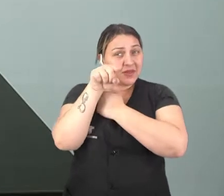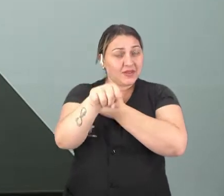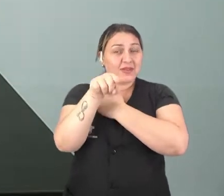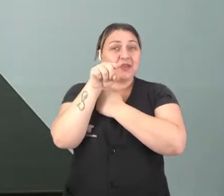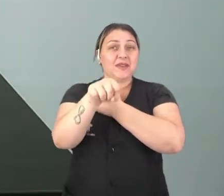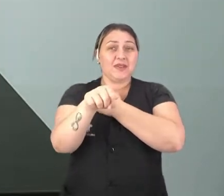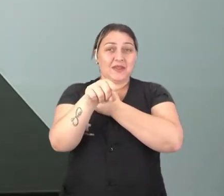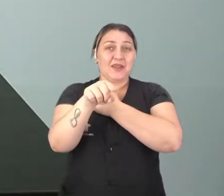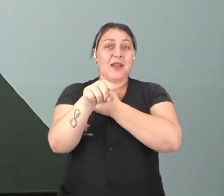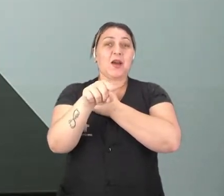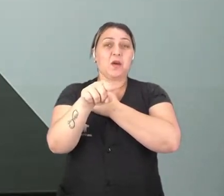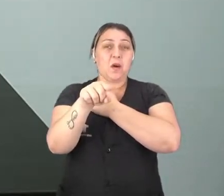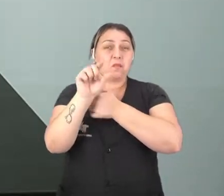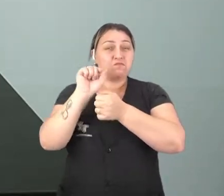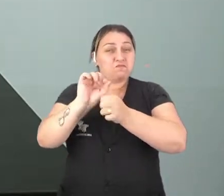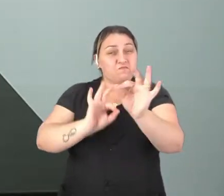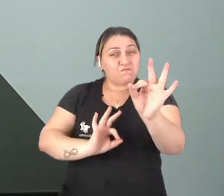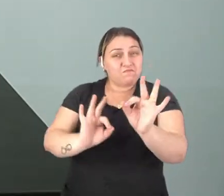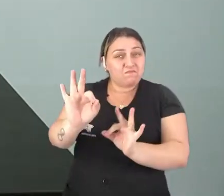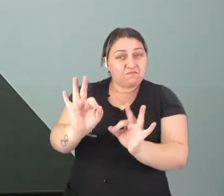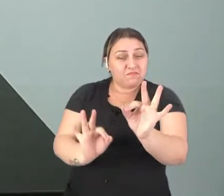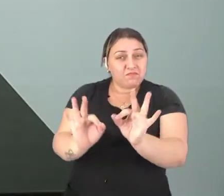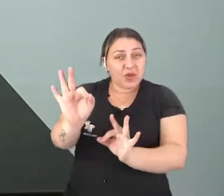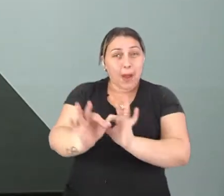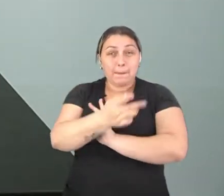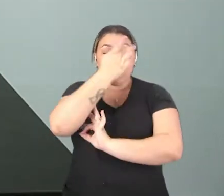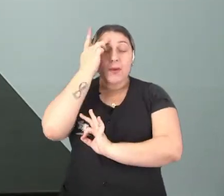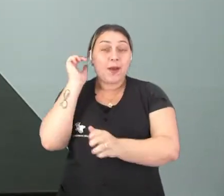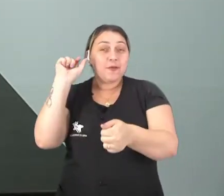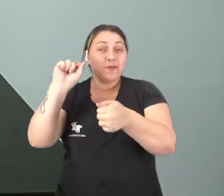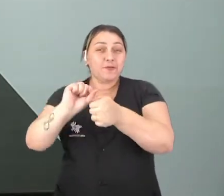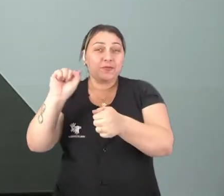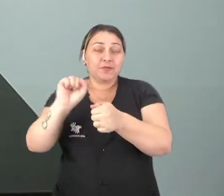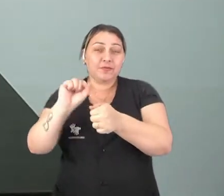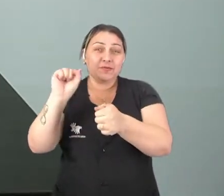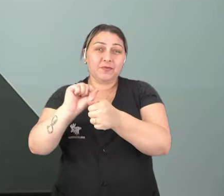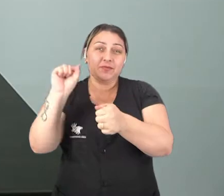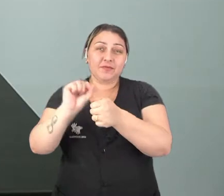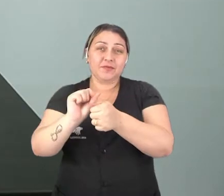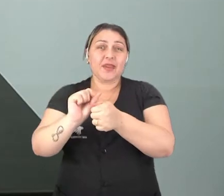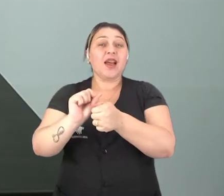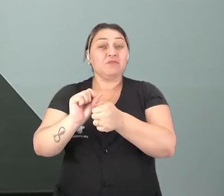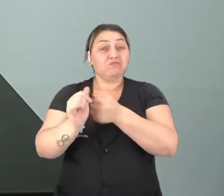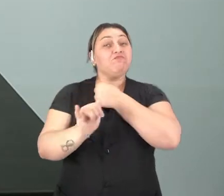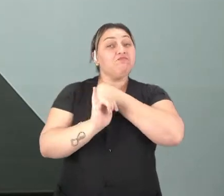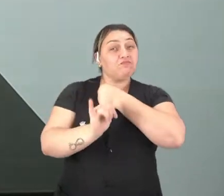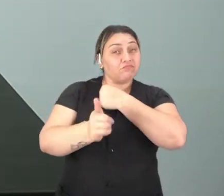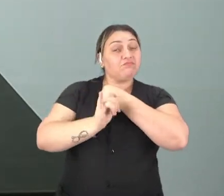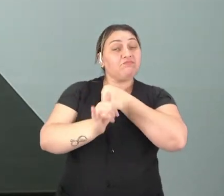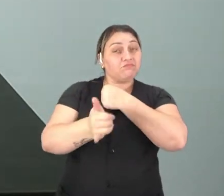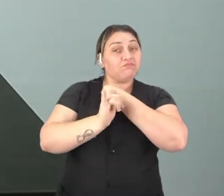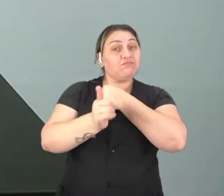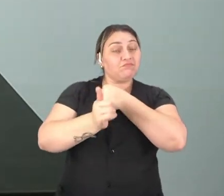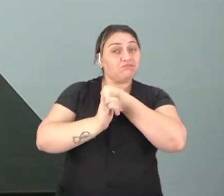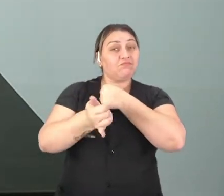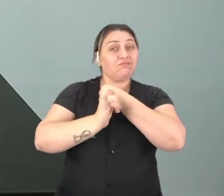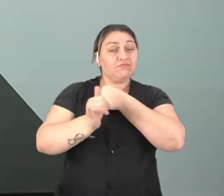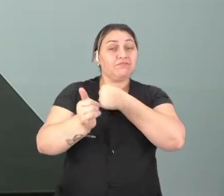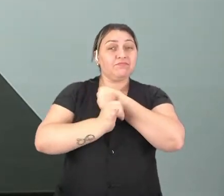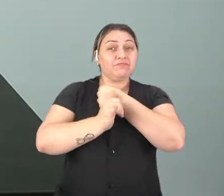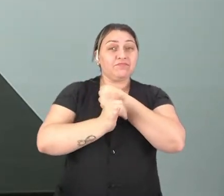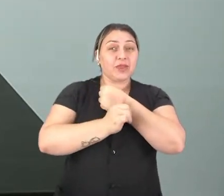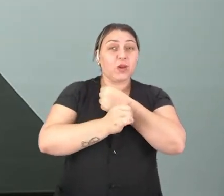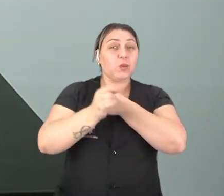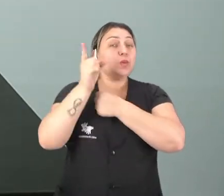um grande produtor, né? É uma pessoa que faz, né, que faz crônicas durante, né, o